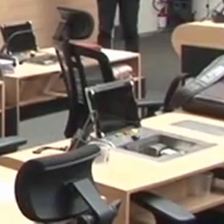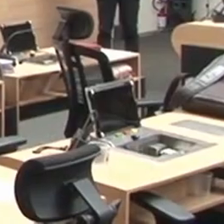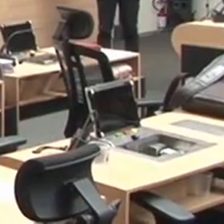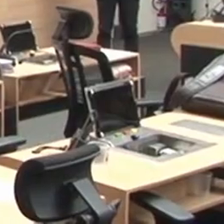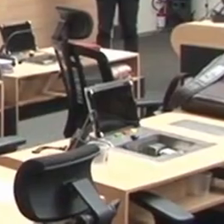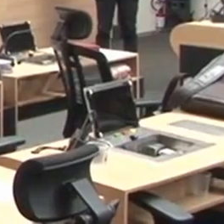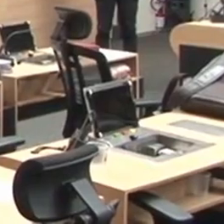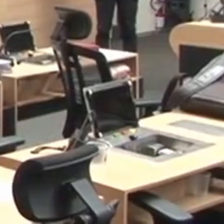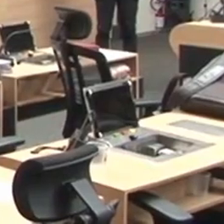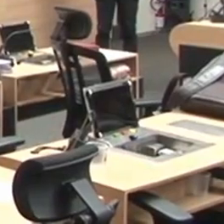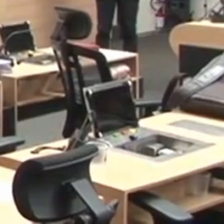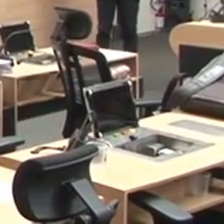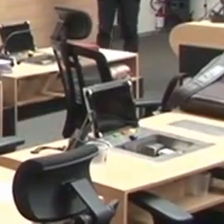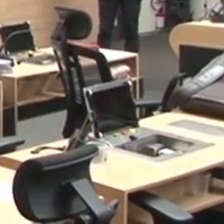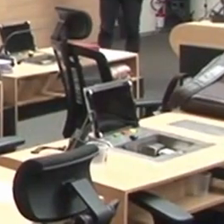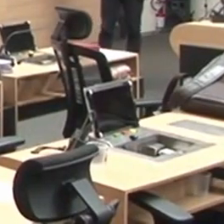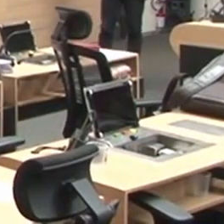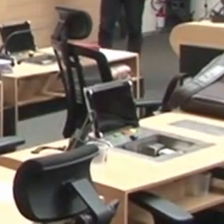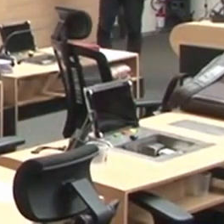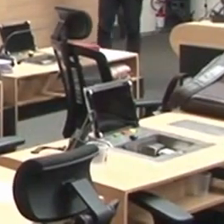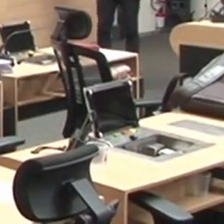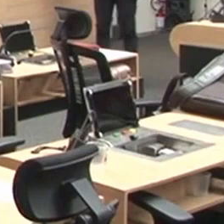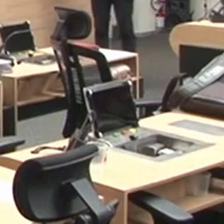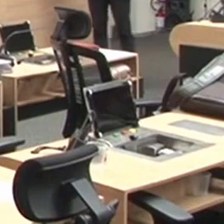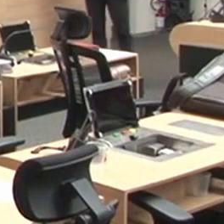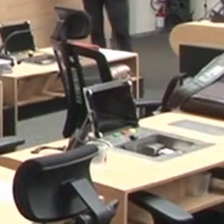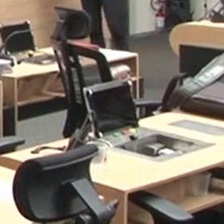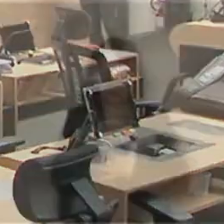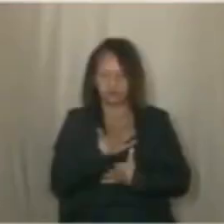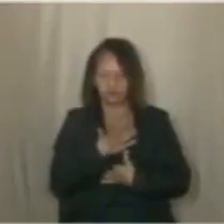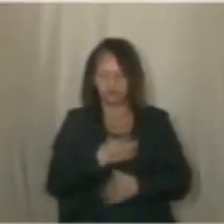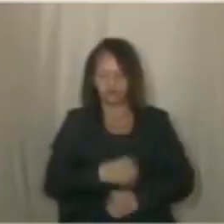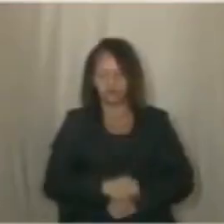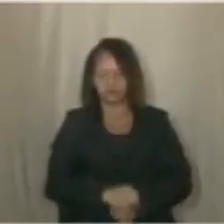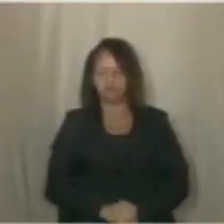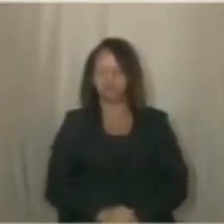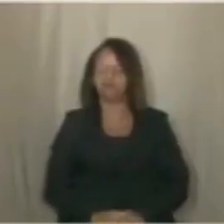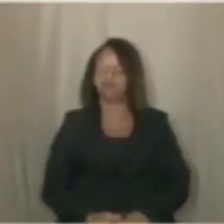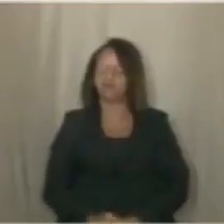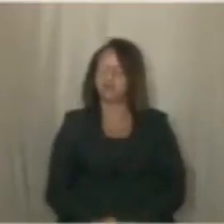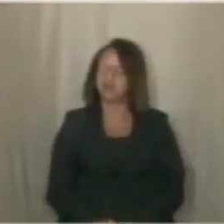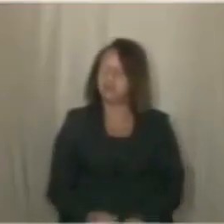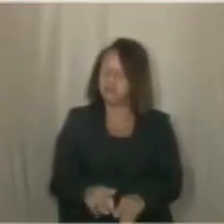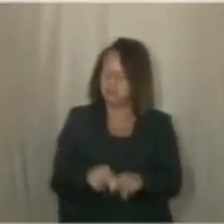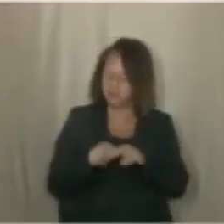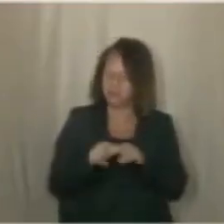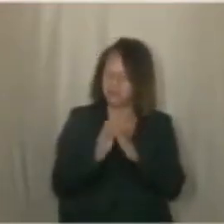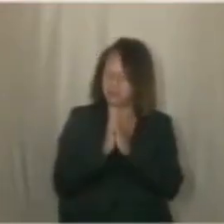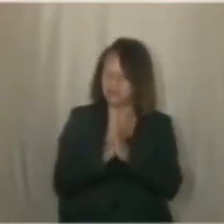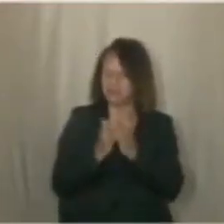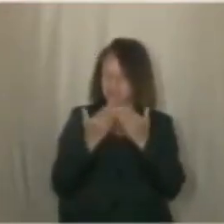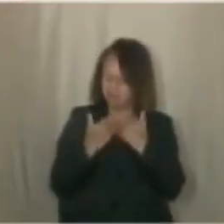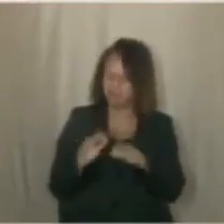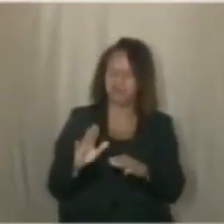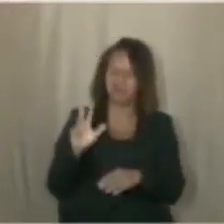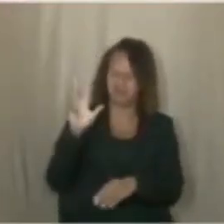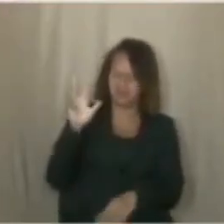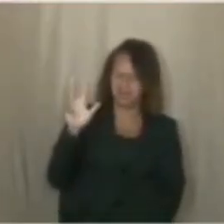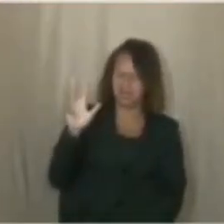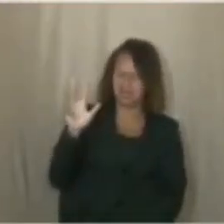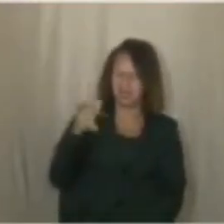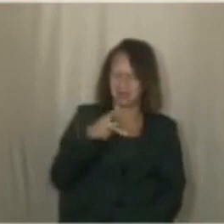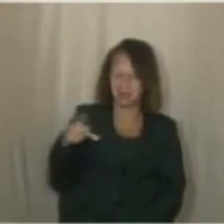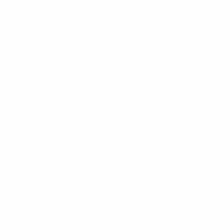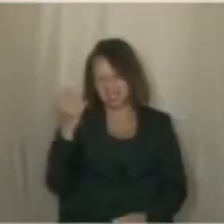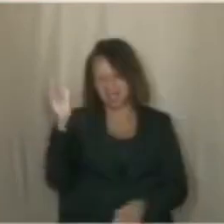a respeito do presidente da República, Luiz Inácio Lula da Silva. Por favor, presidente Lula, o presidente mais bem avaliado que